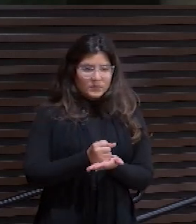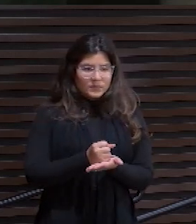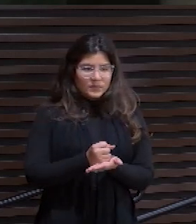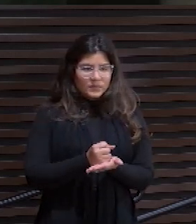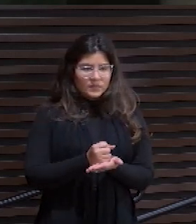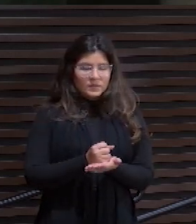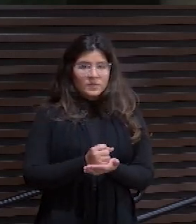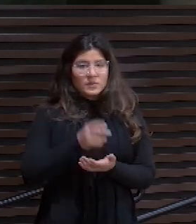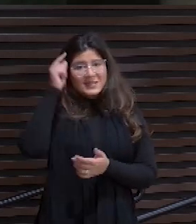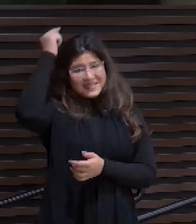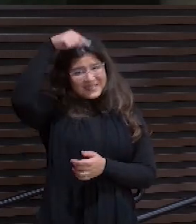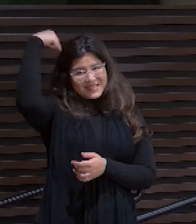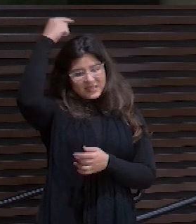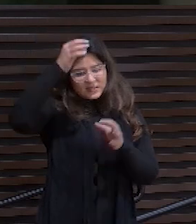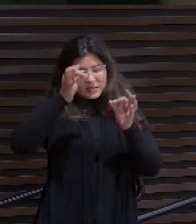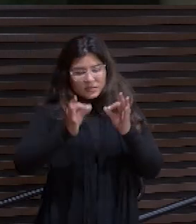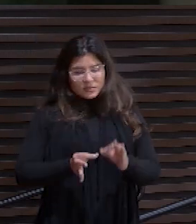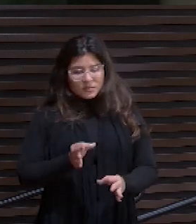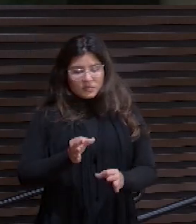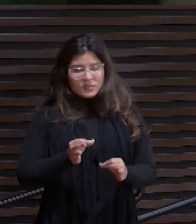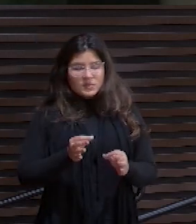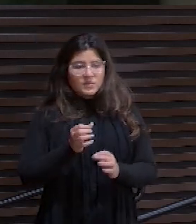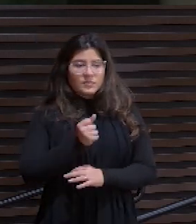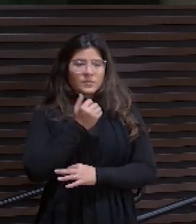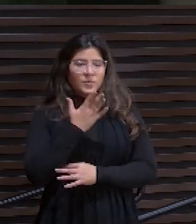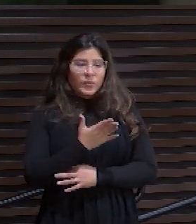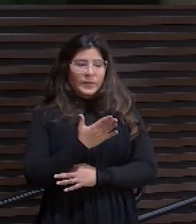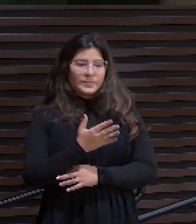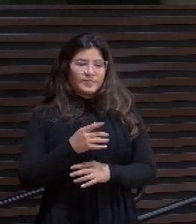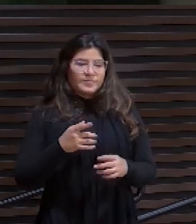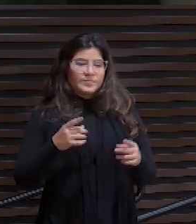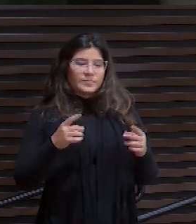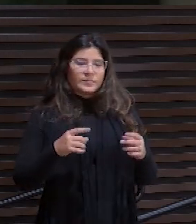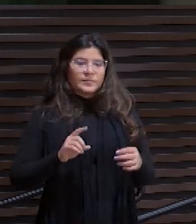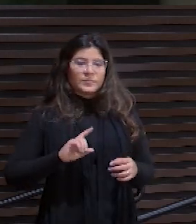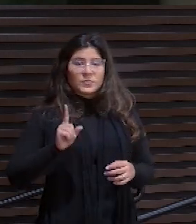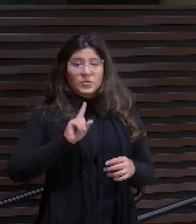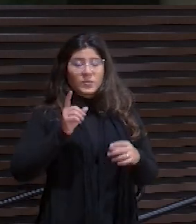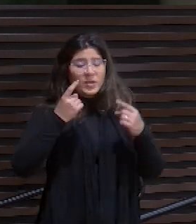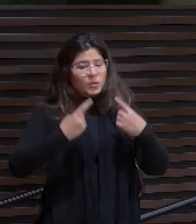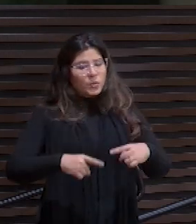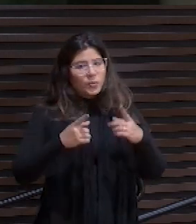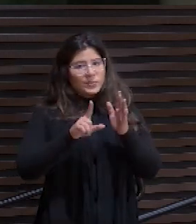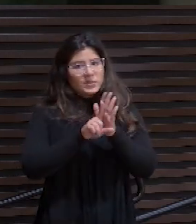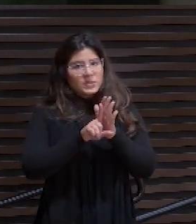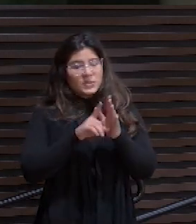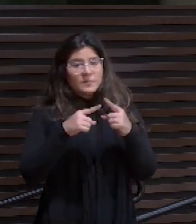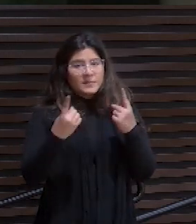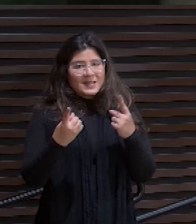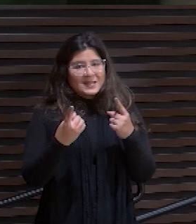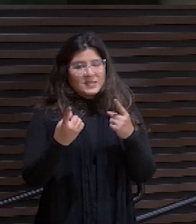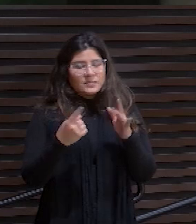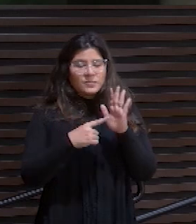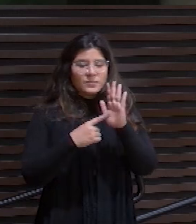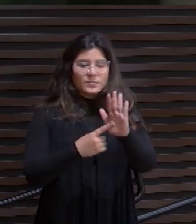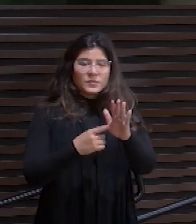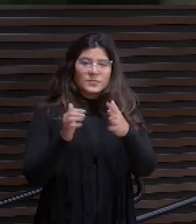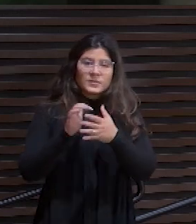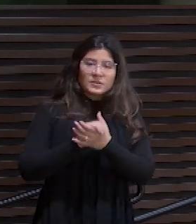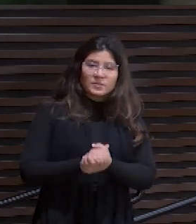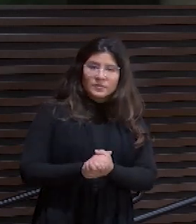que é santa, justa e boa. Ele não está falando mal disso. Mas Jesus está mostrando que as cerimônias, que